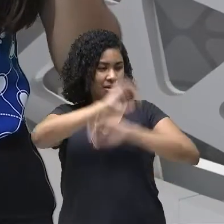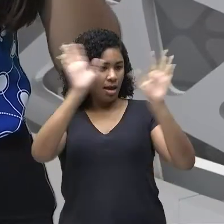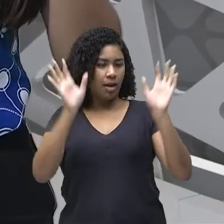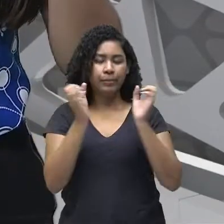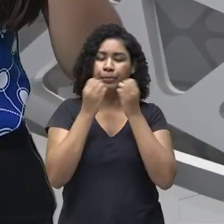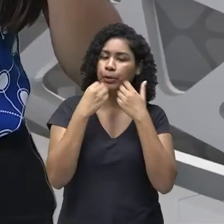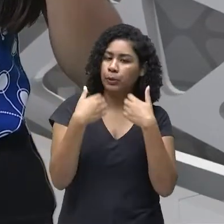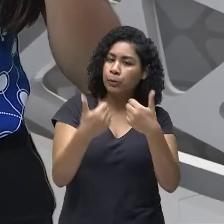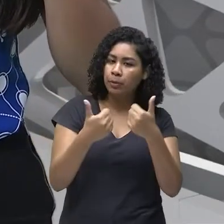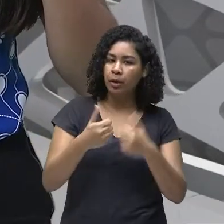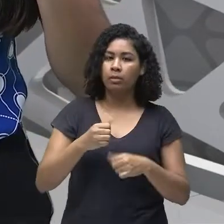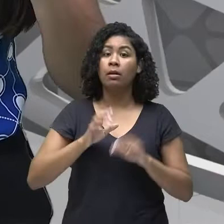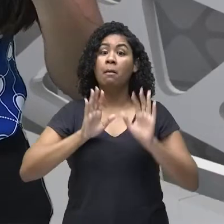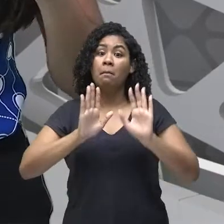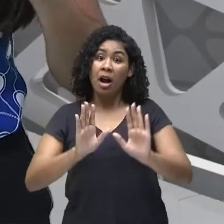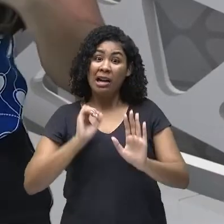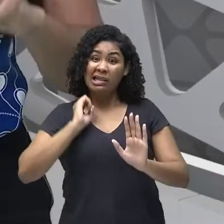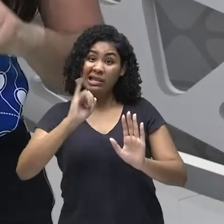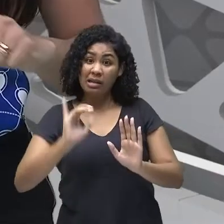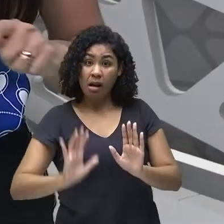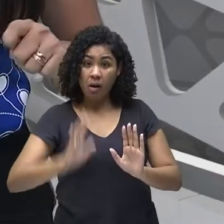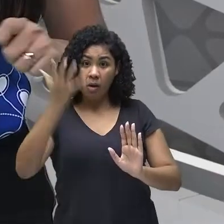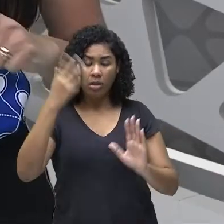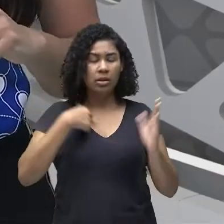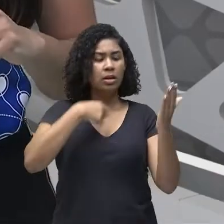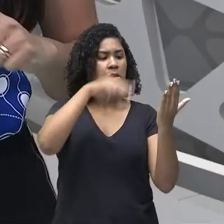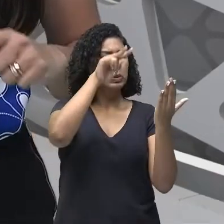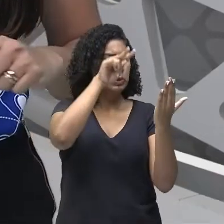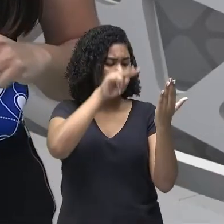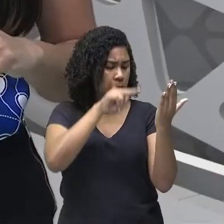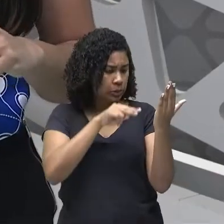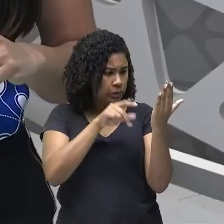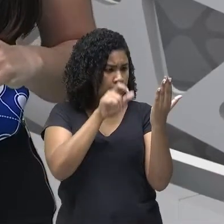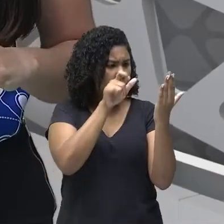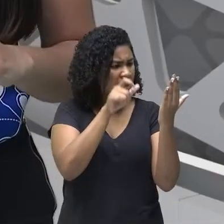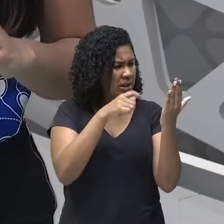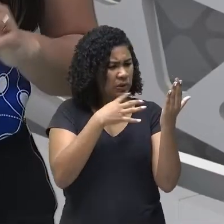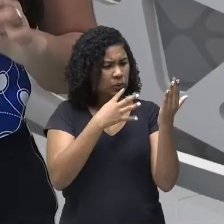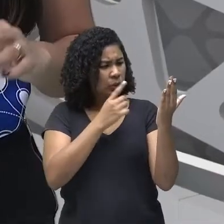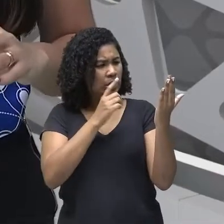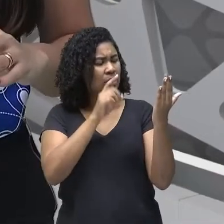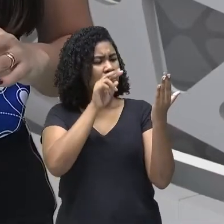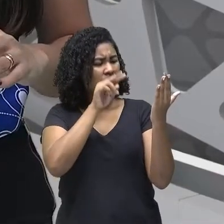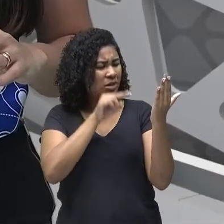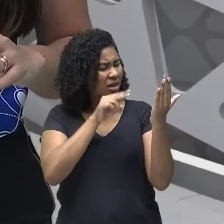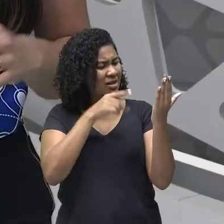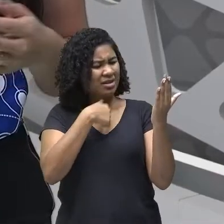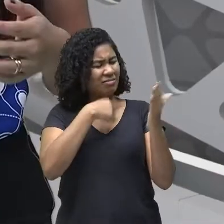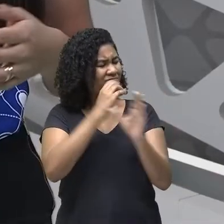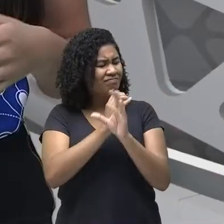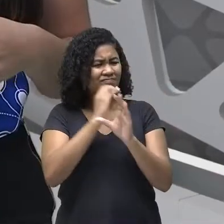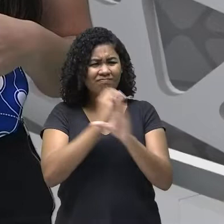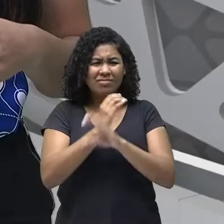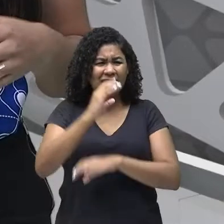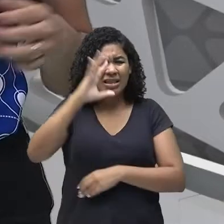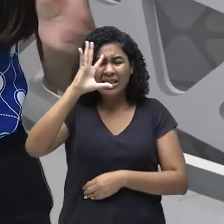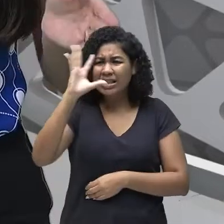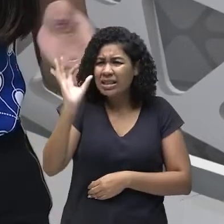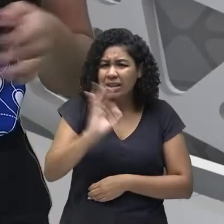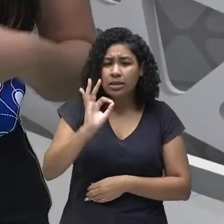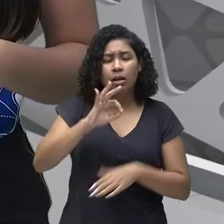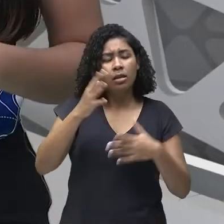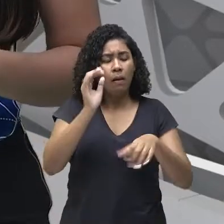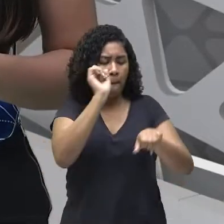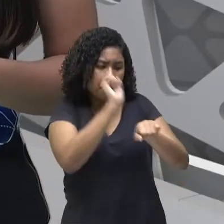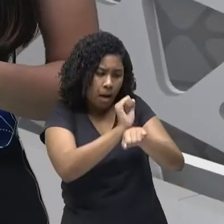você vê assim, cara, isso aqui está comprometendo o meu entendimento da ideia do texto, então dá uma paradinha, vai procurar ali